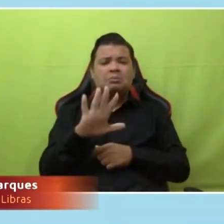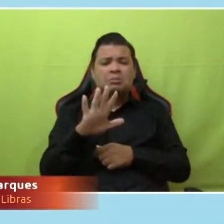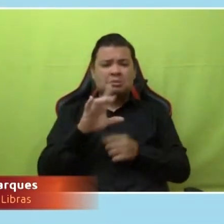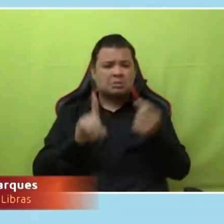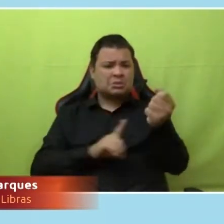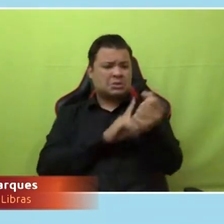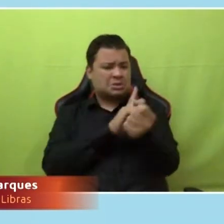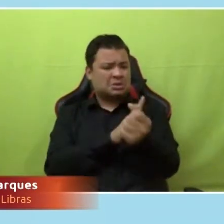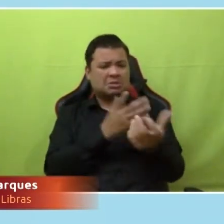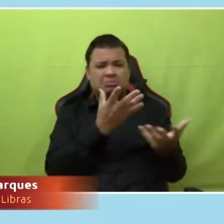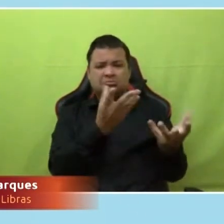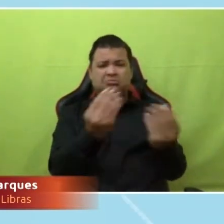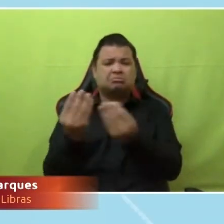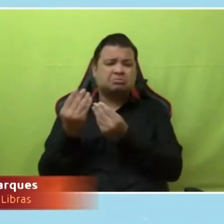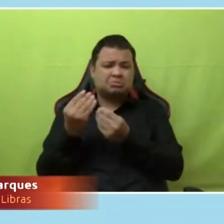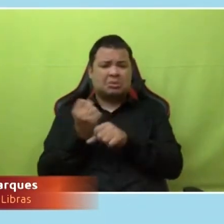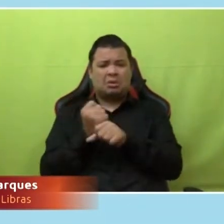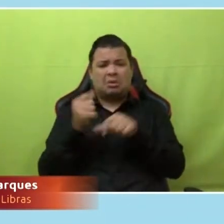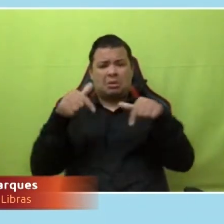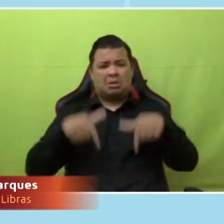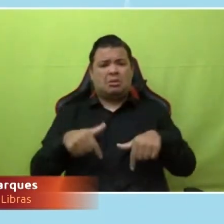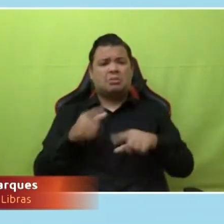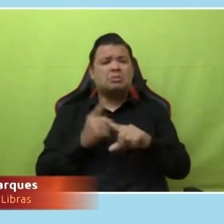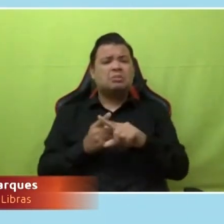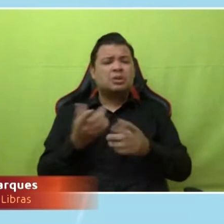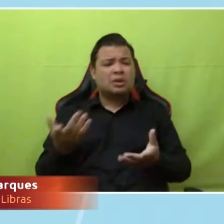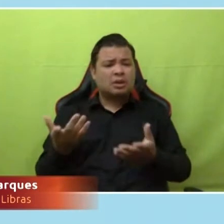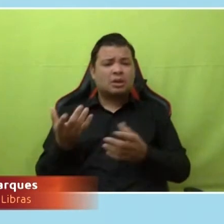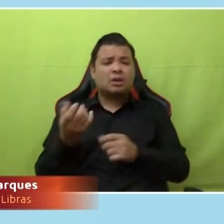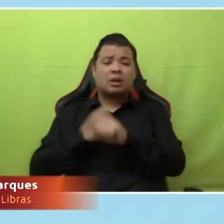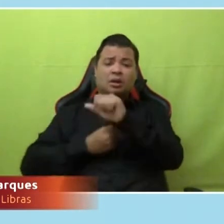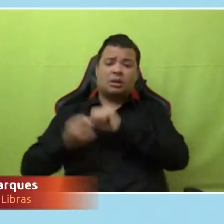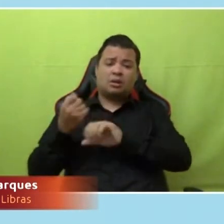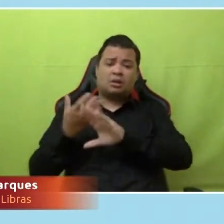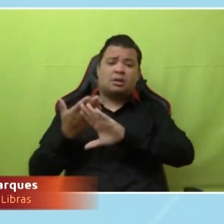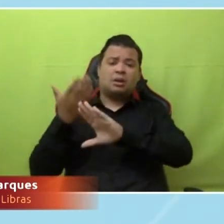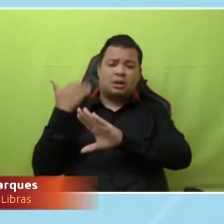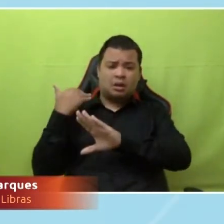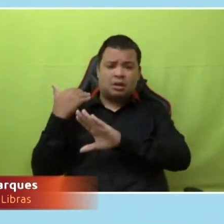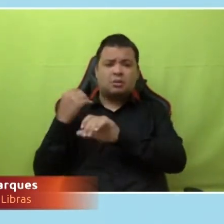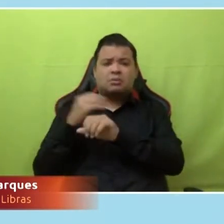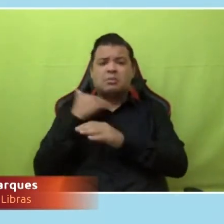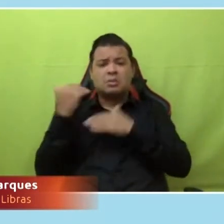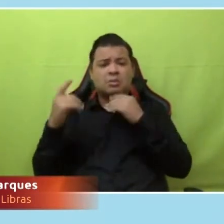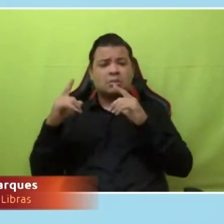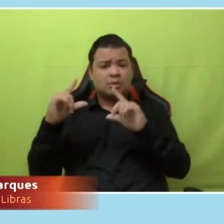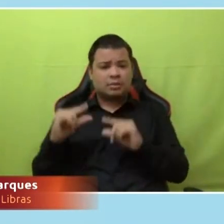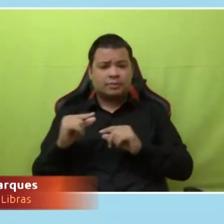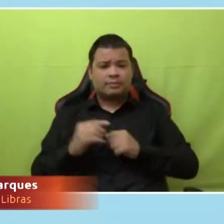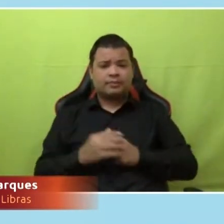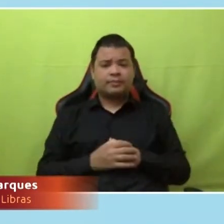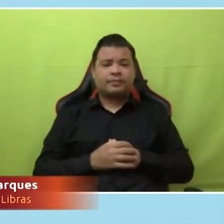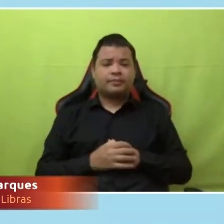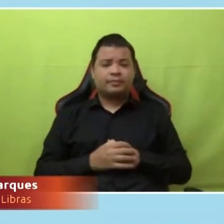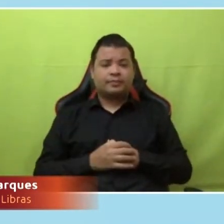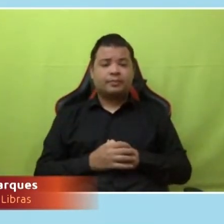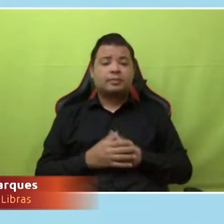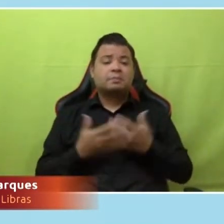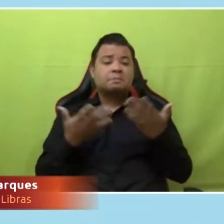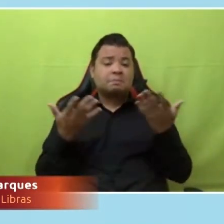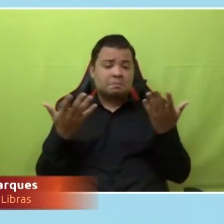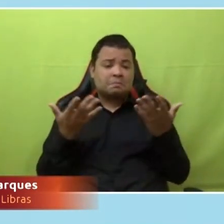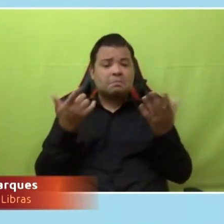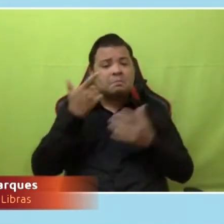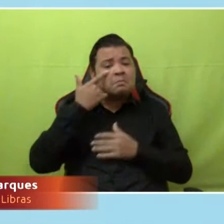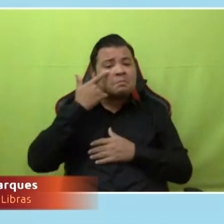tão alto nesse ano, já que, por exemplo, no ano passado a contagem de mortes foi bem menor? O que a gente está vendo nesse momento,